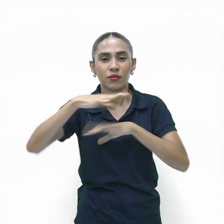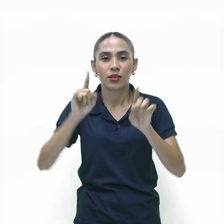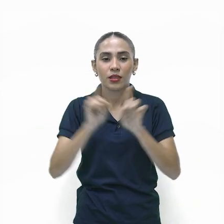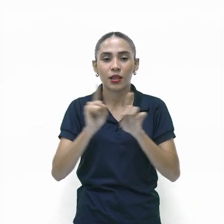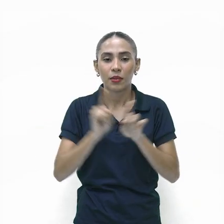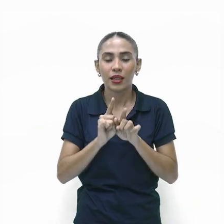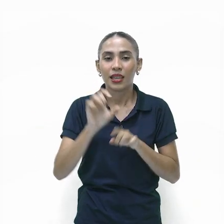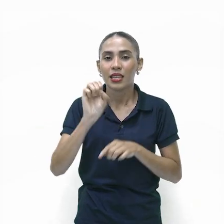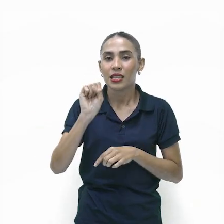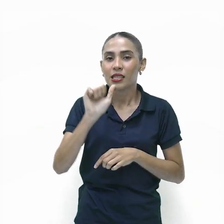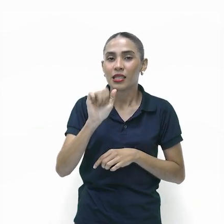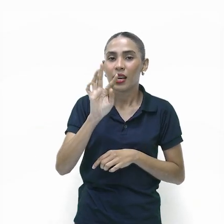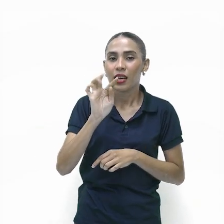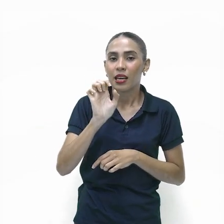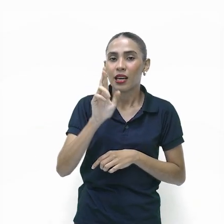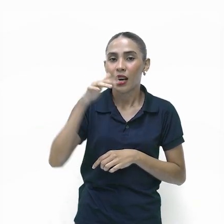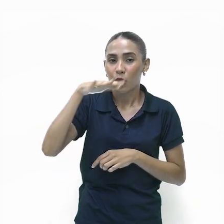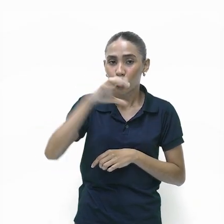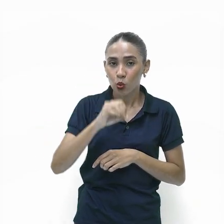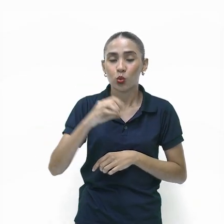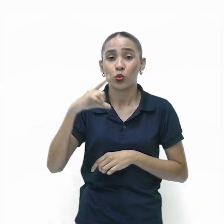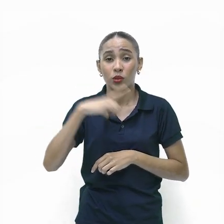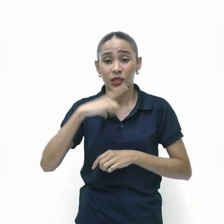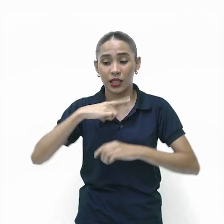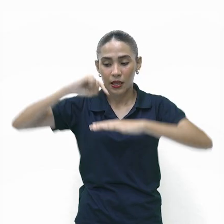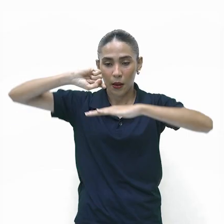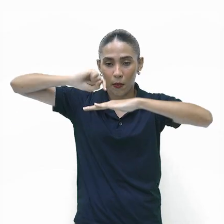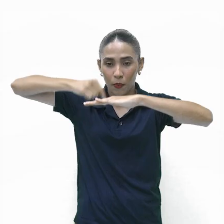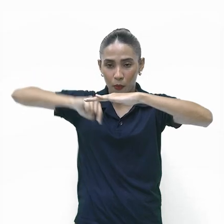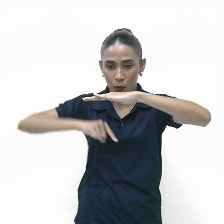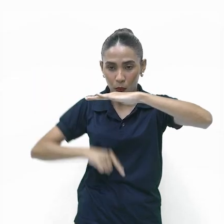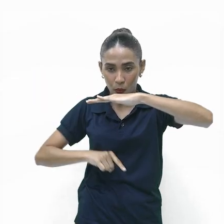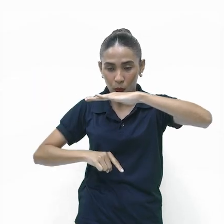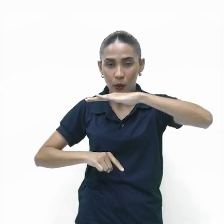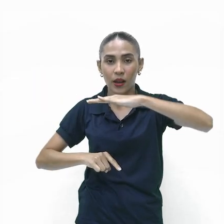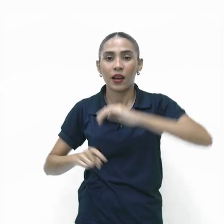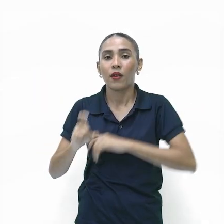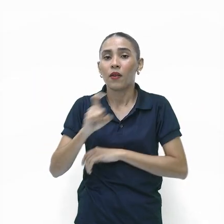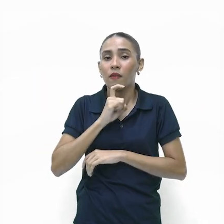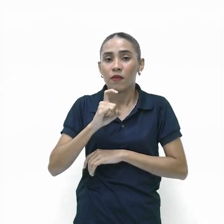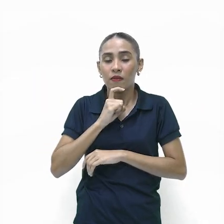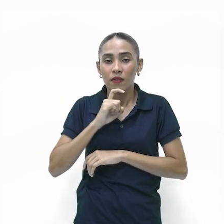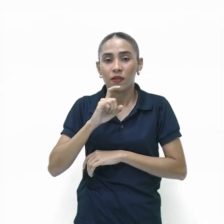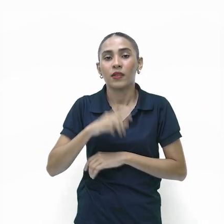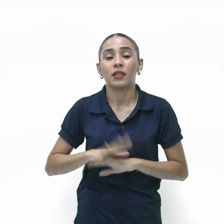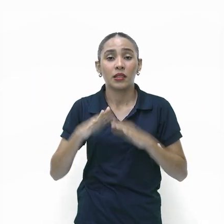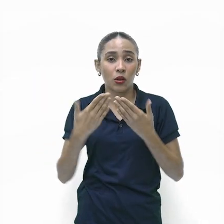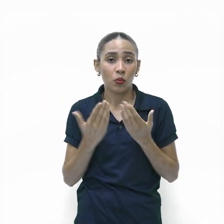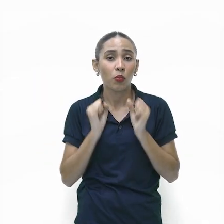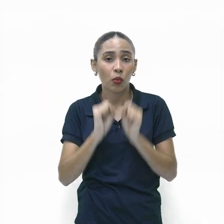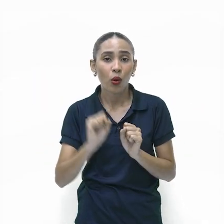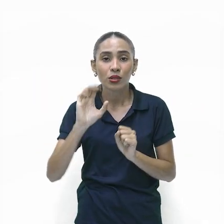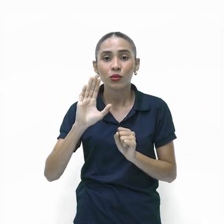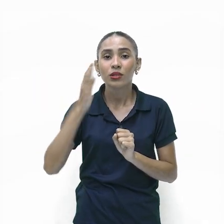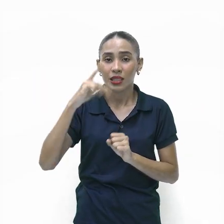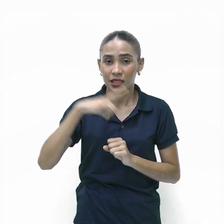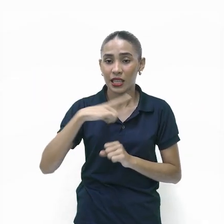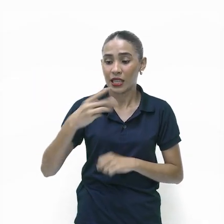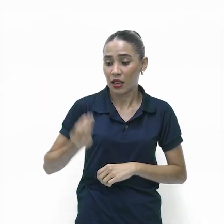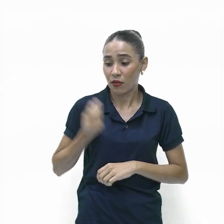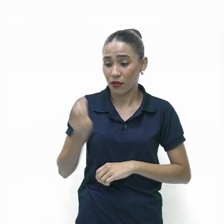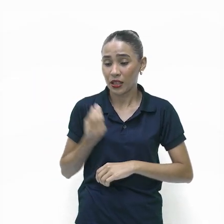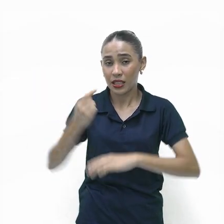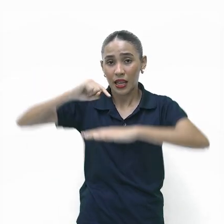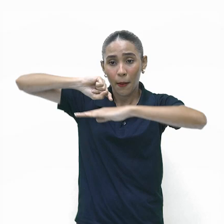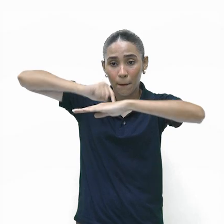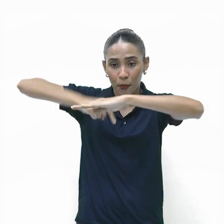um Encélado de Saturno têm oceanos escondidos sob gelo. E pode ser assim que exista vida